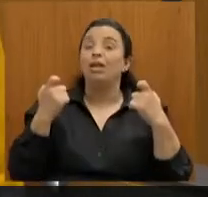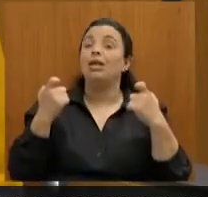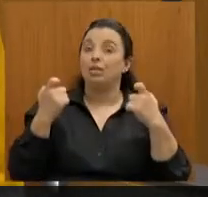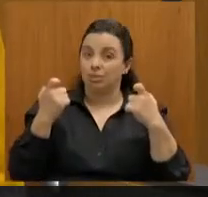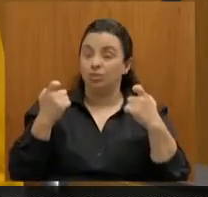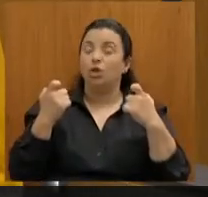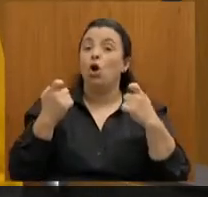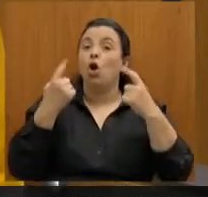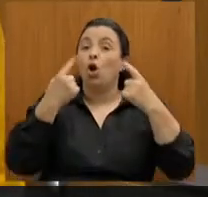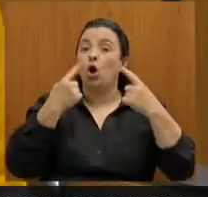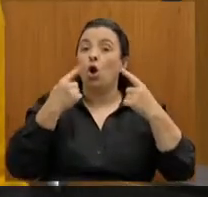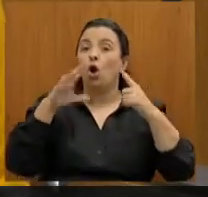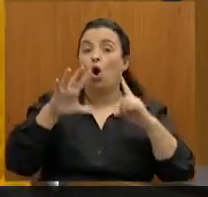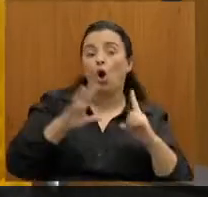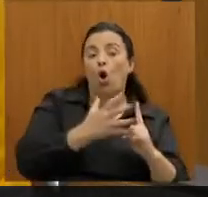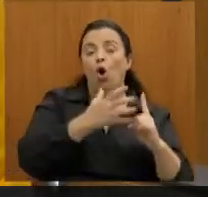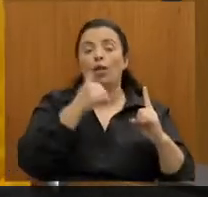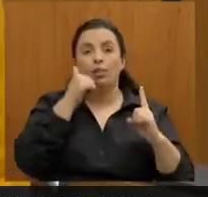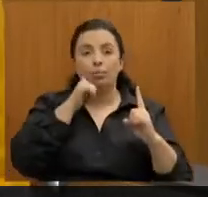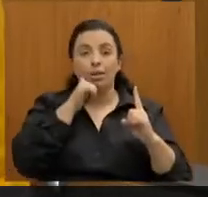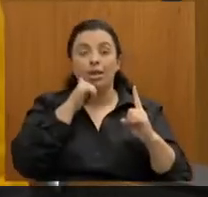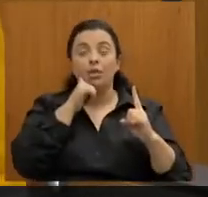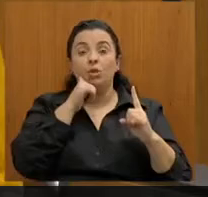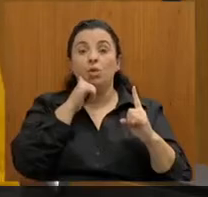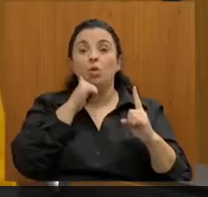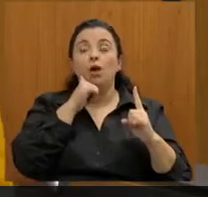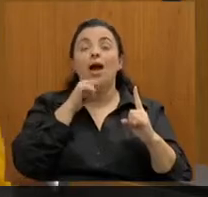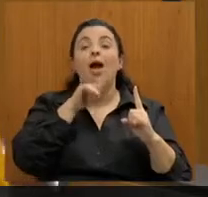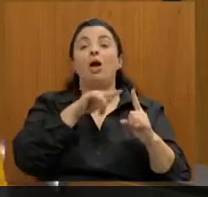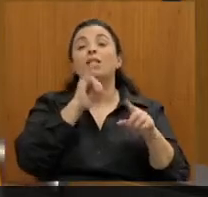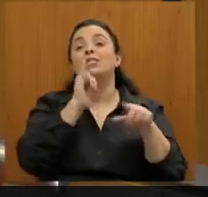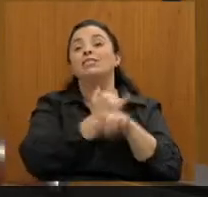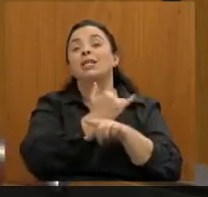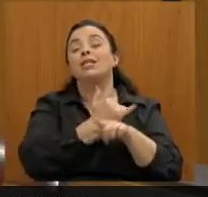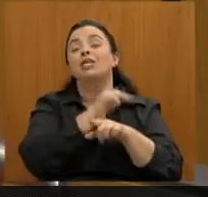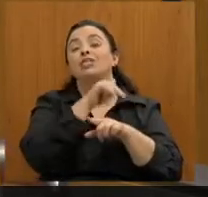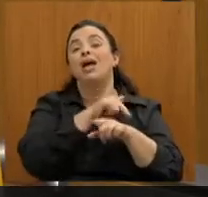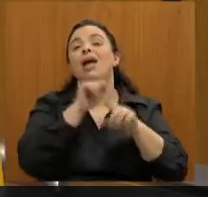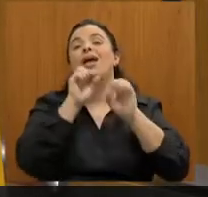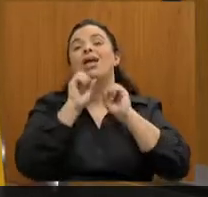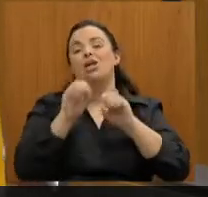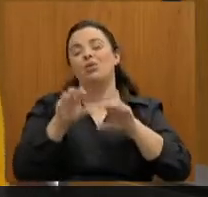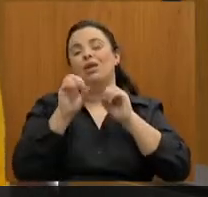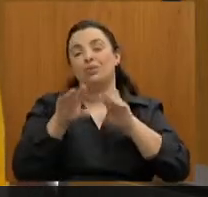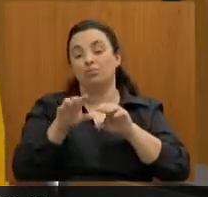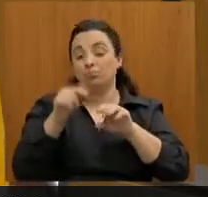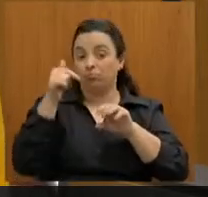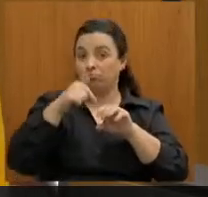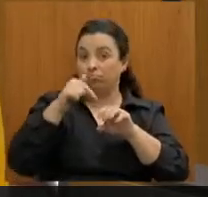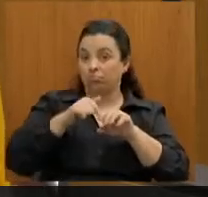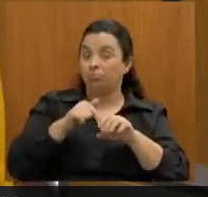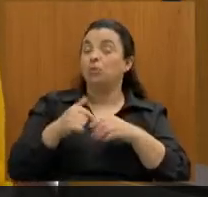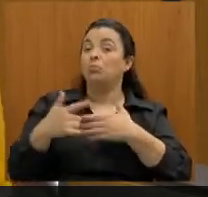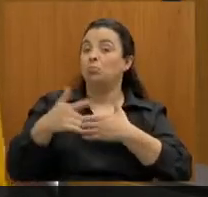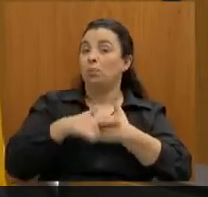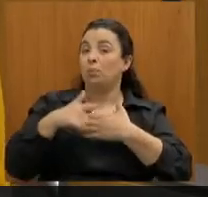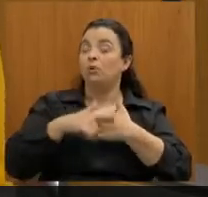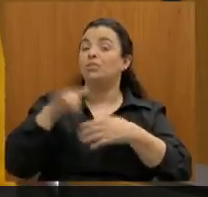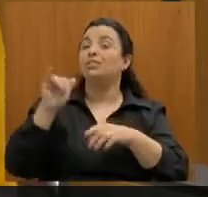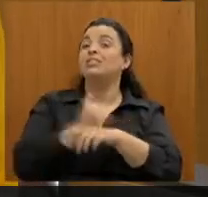contra as mulheres pela educação a educação tem um papel estratégico nesse enfrentamento